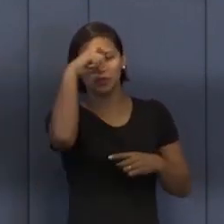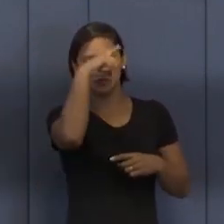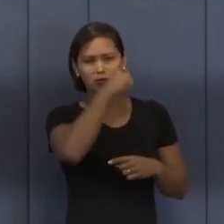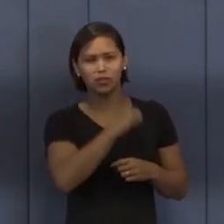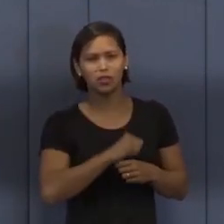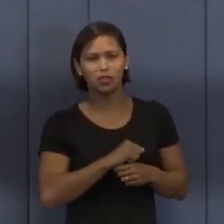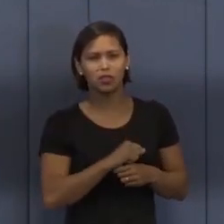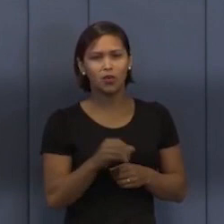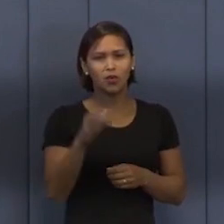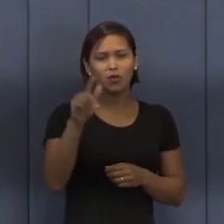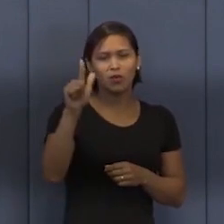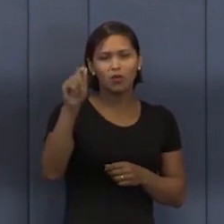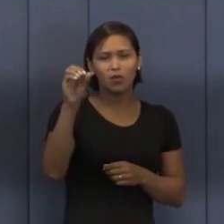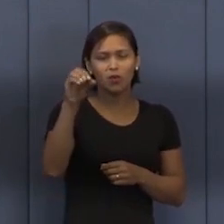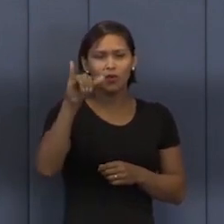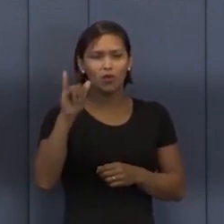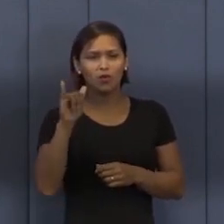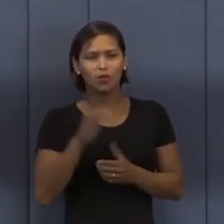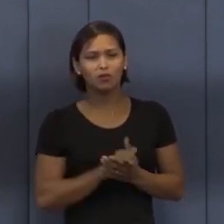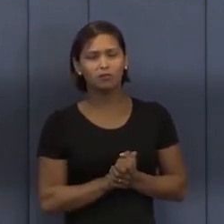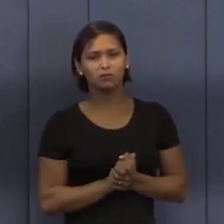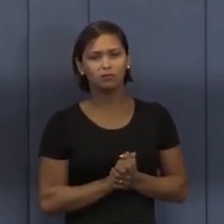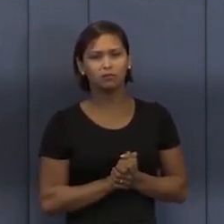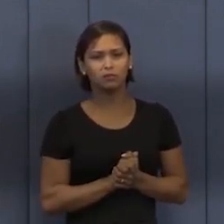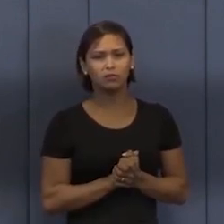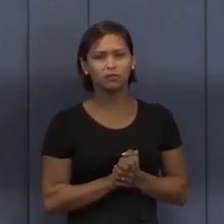Em hebraico é mais difícil, né? Eles usam o termo goi